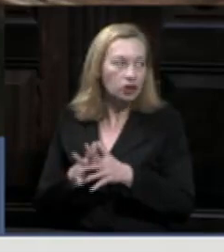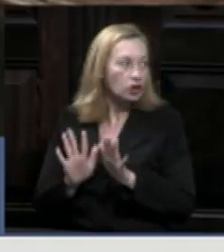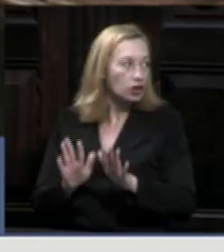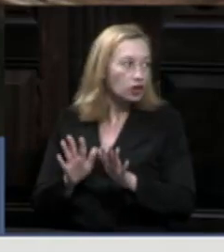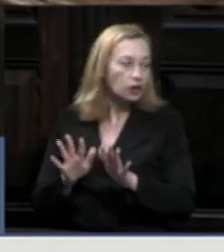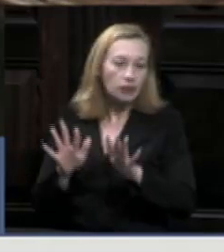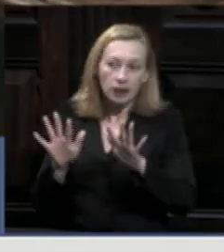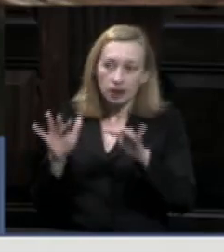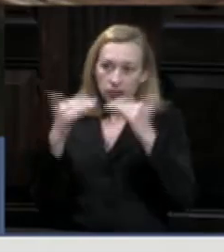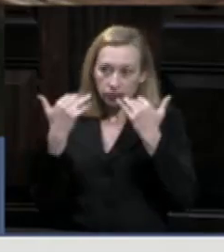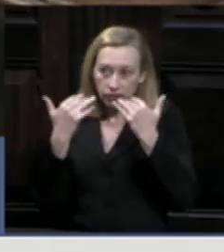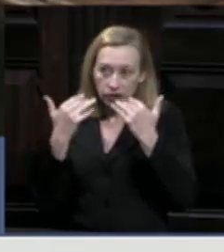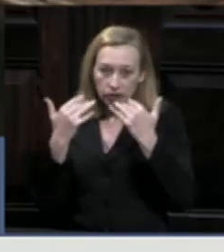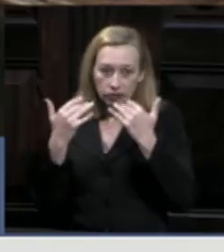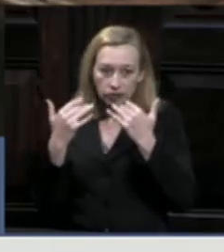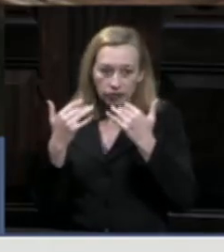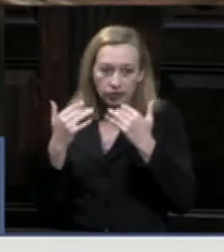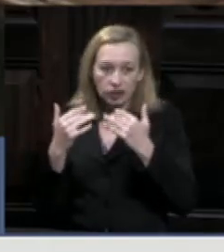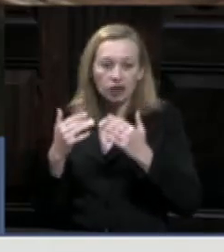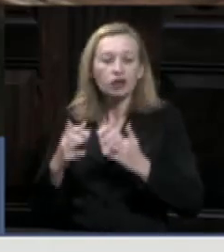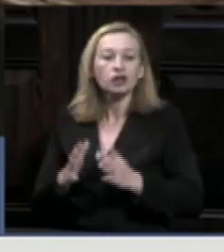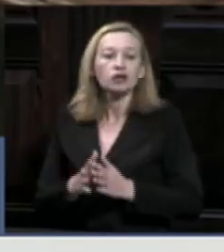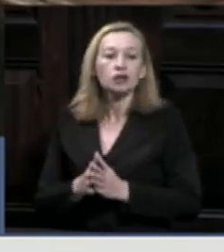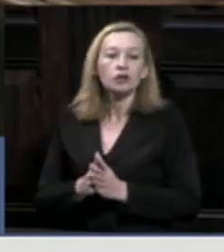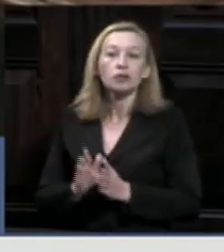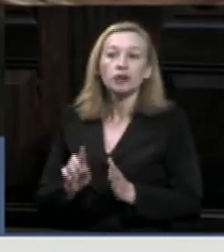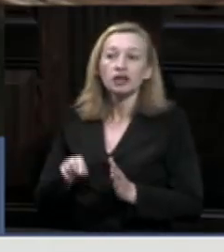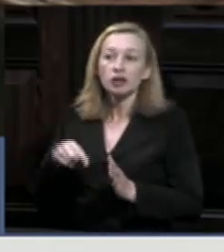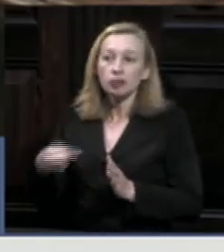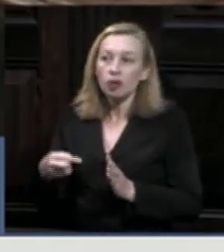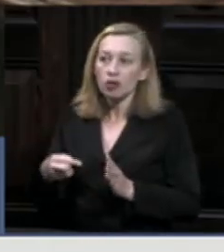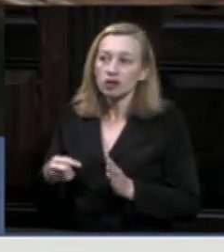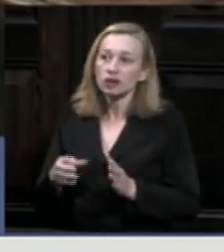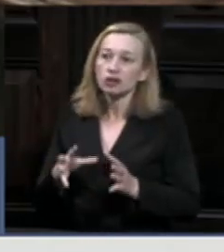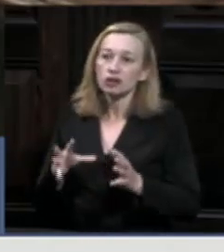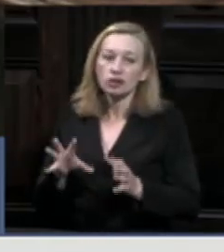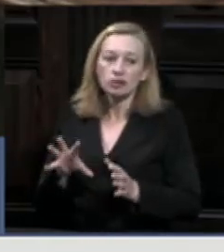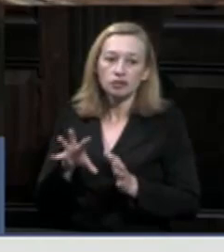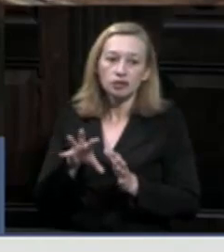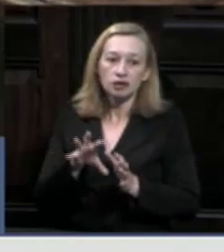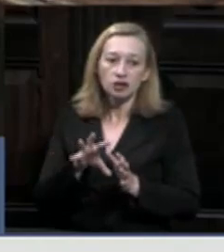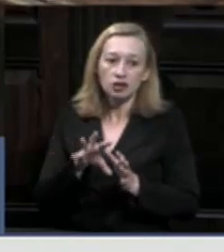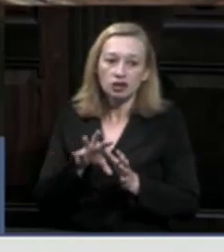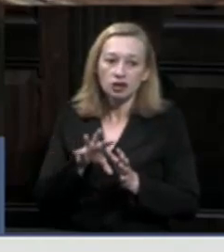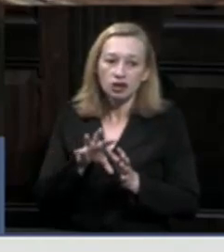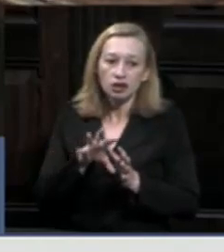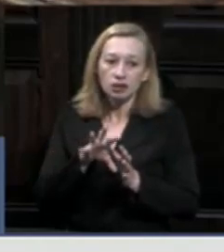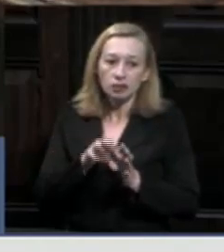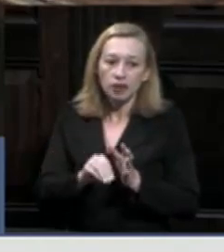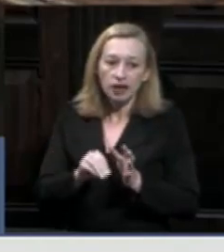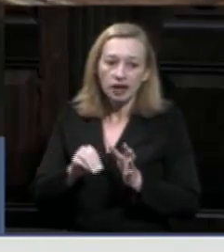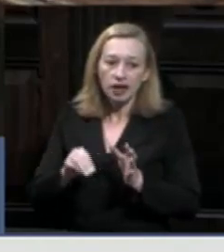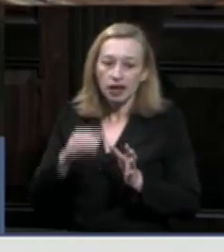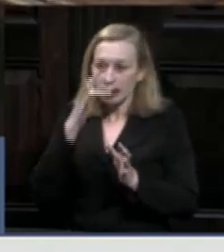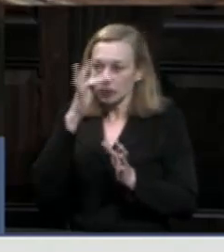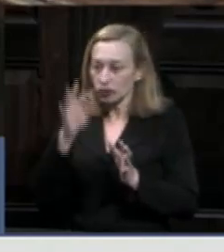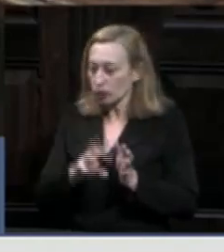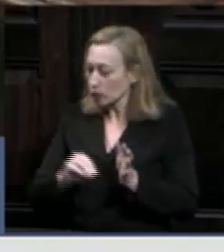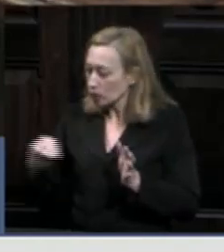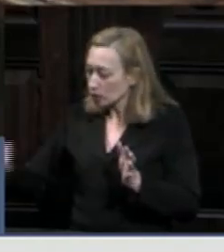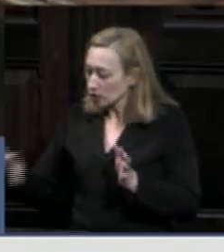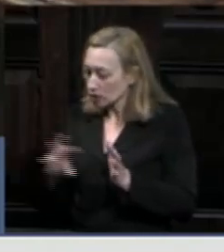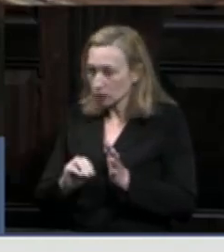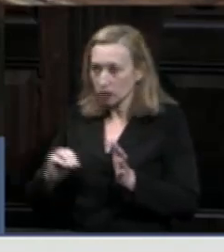estacionar o caminhão para descarregar aquilo que é o fruto do trabalho deles nós estamos aqui tá cobrando baús